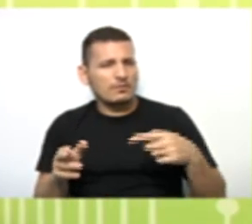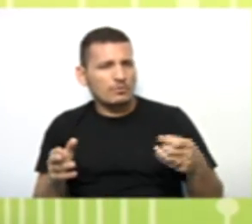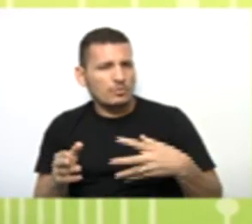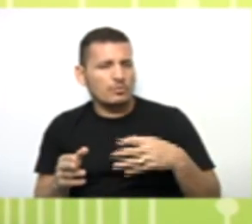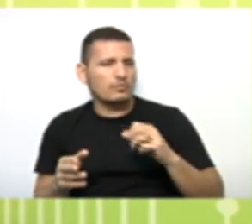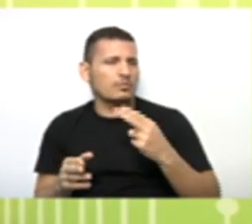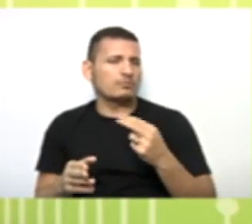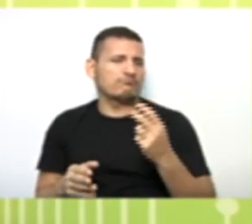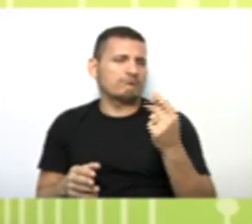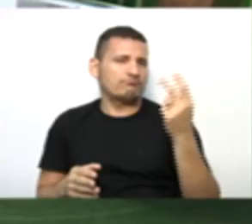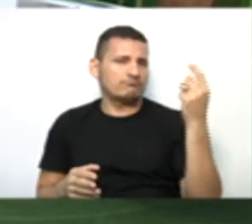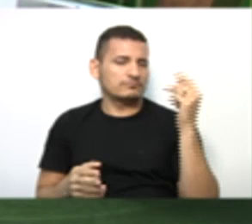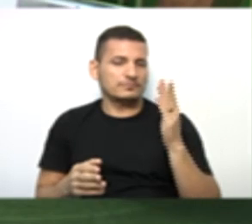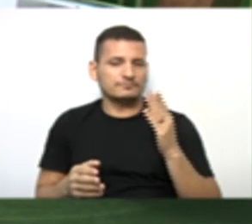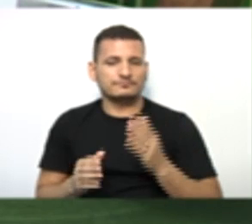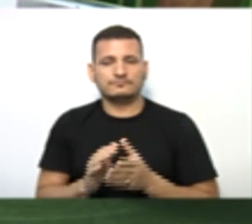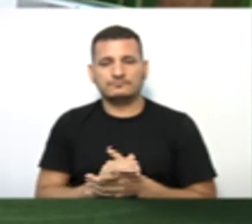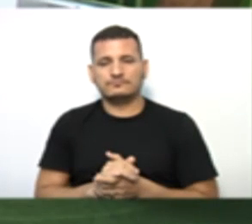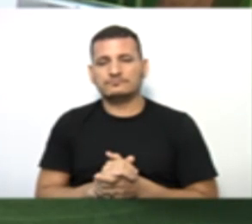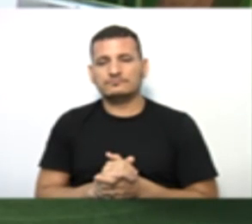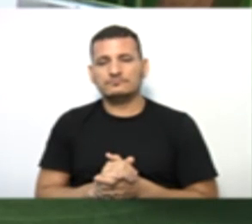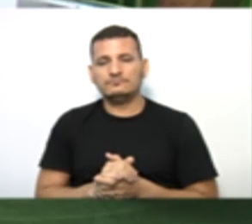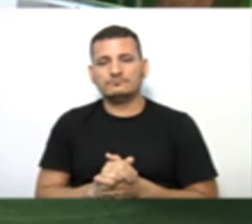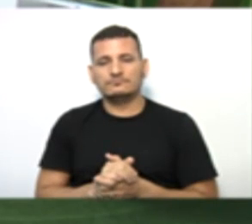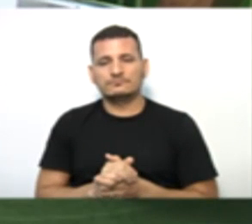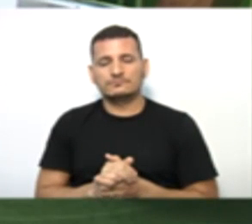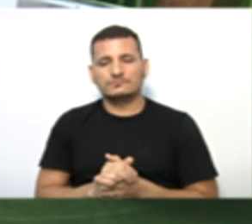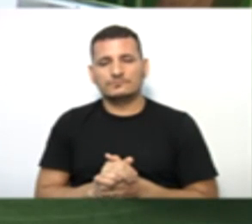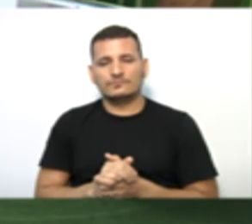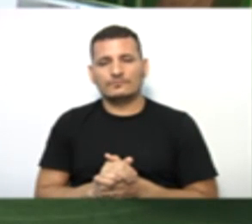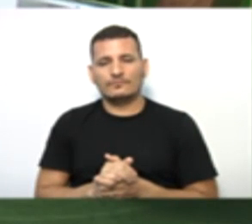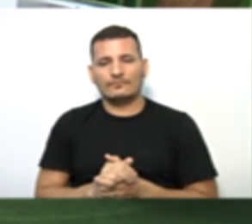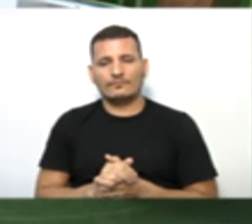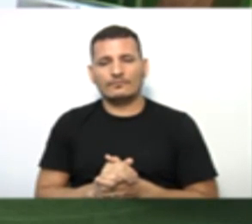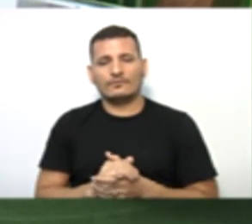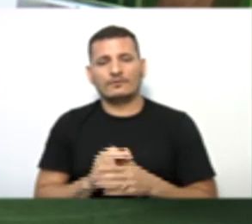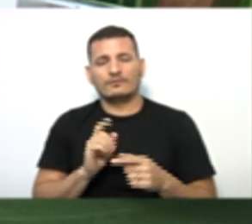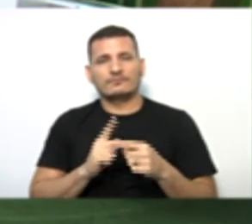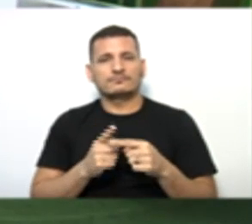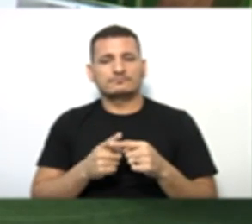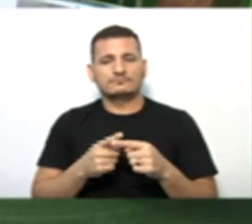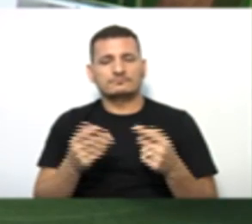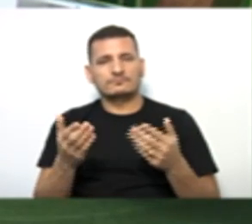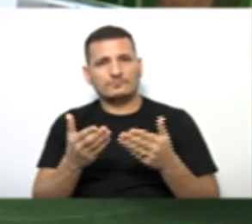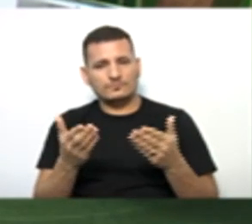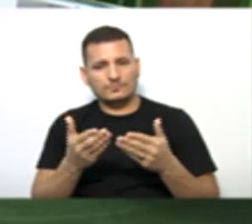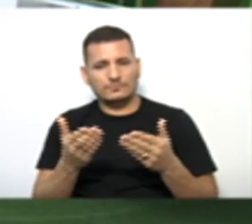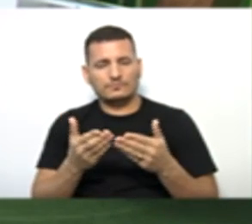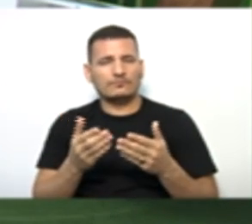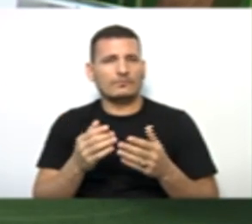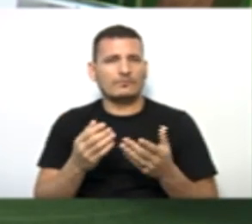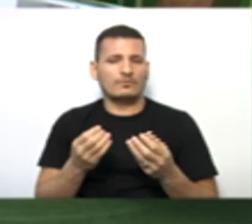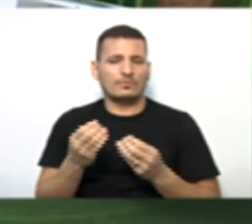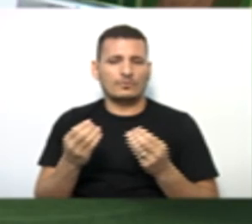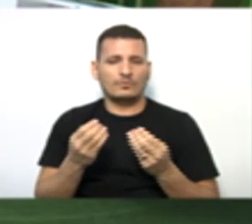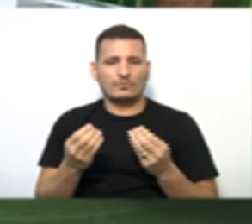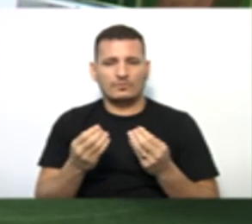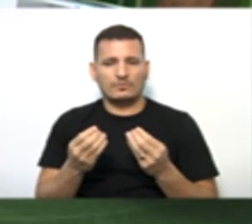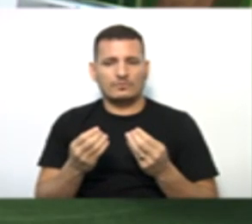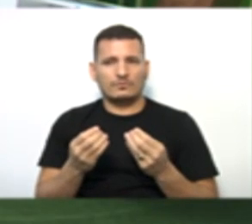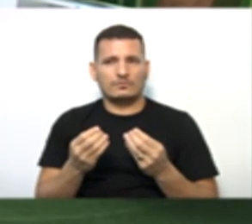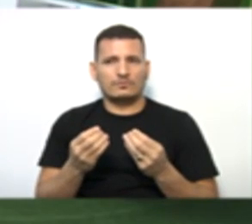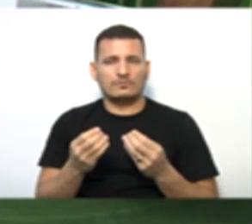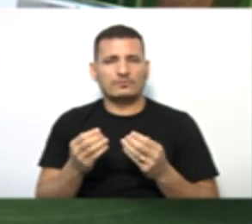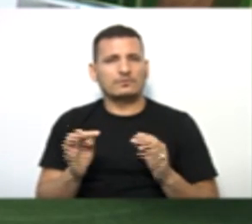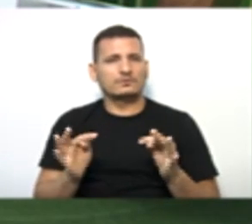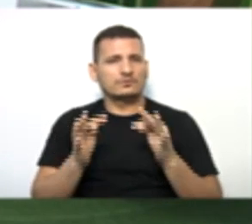anos aí? Não, ele está numa média. É porque hoje a relação tempo, né? De tempo, hoje, voltado